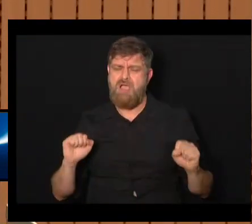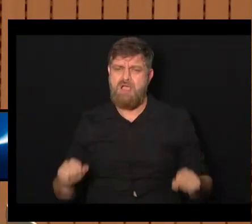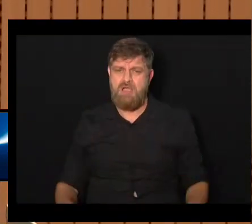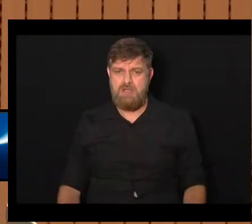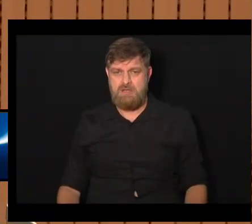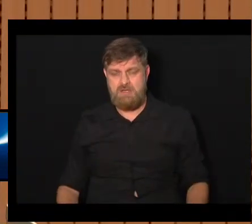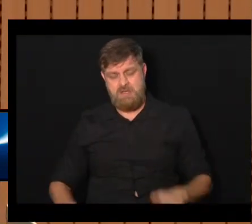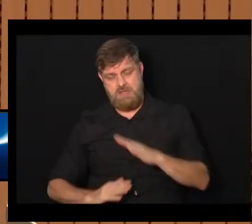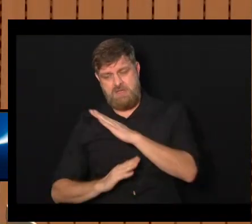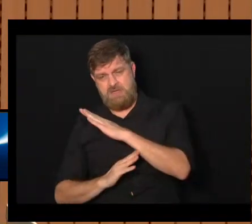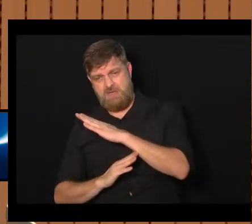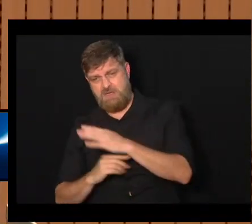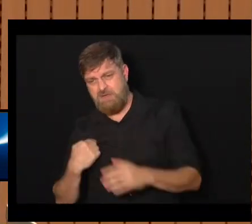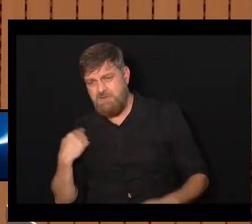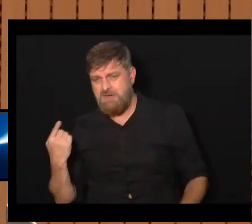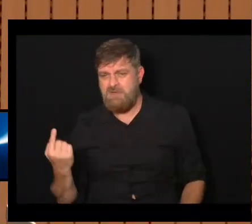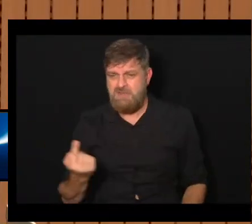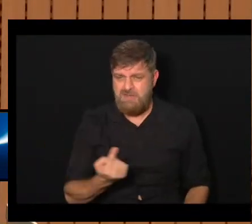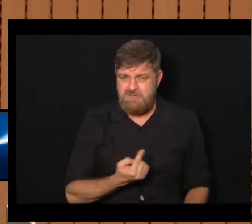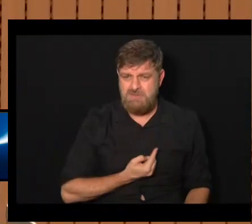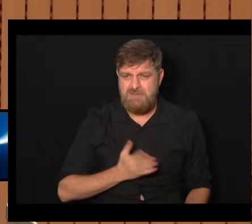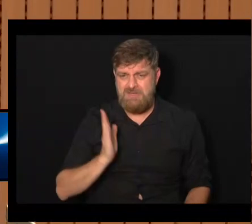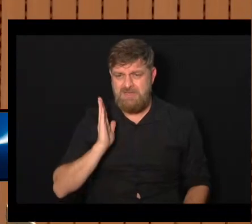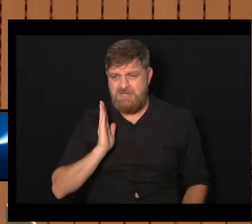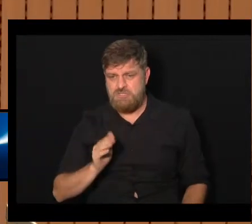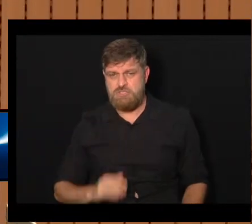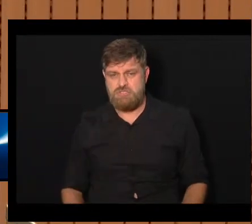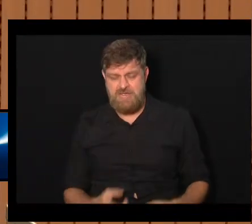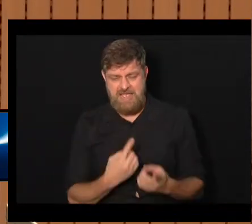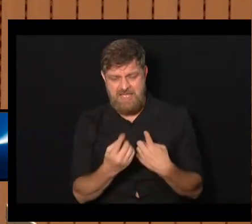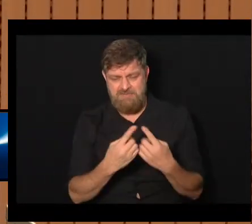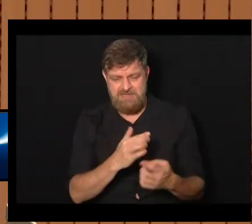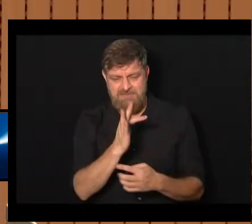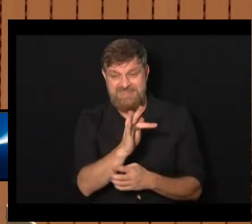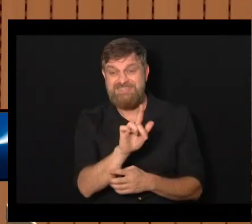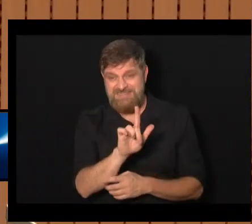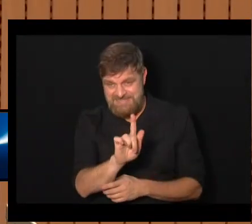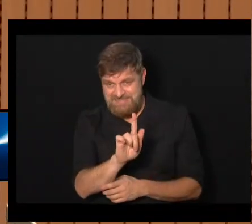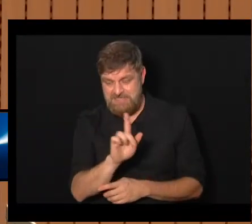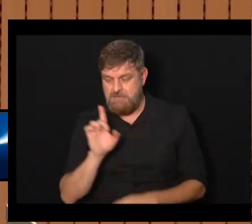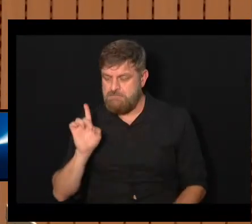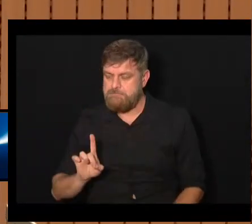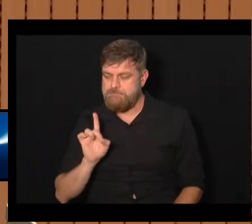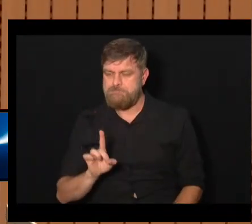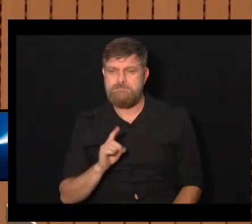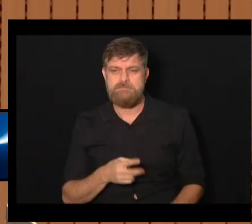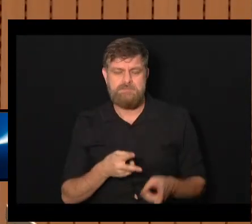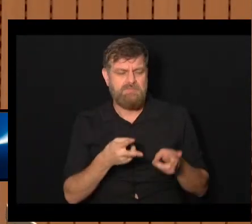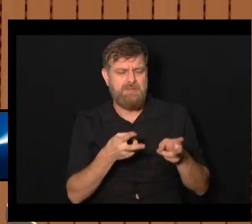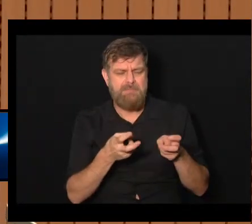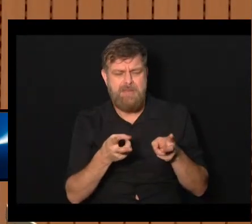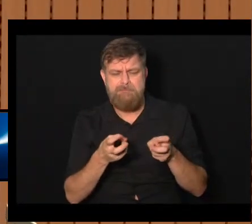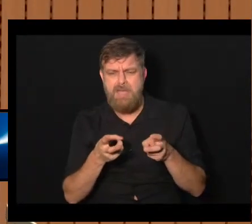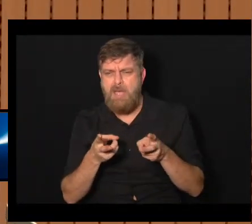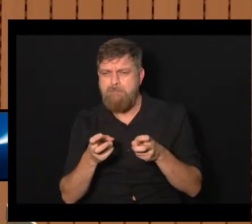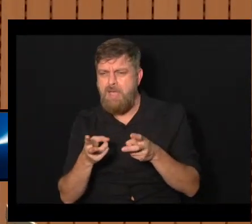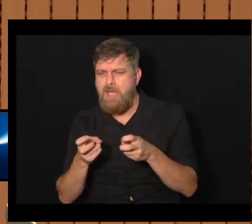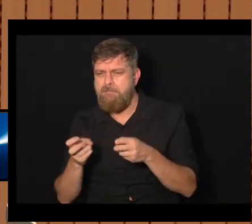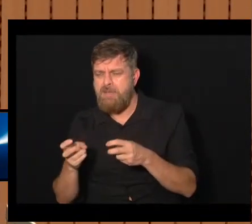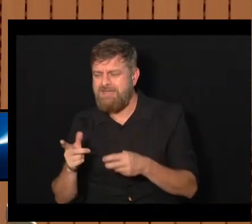Essa casa já fez visita na Glicério, já detectamos as